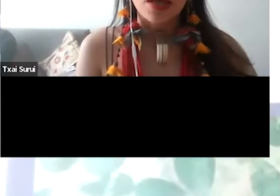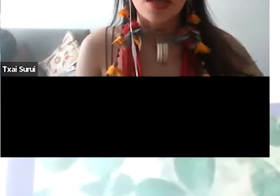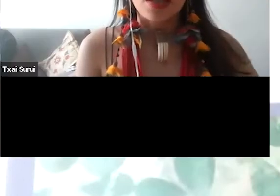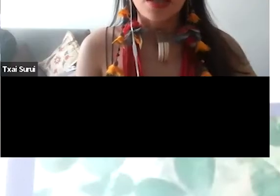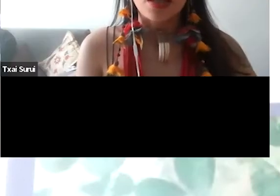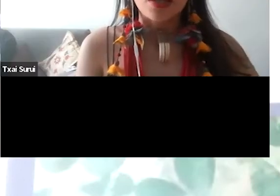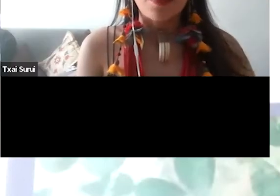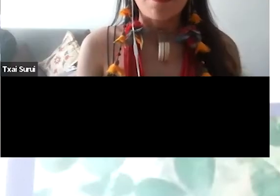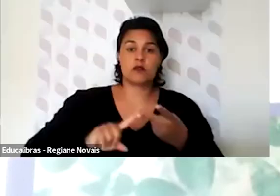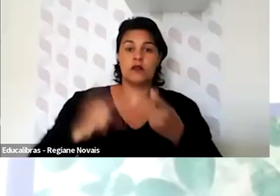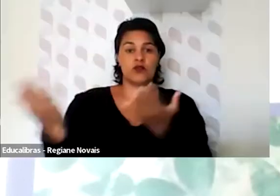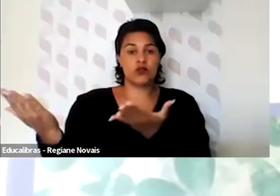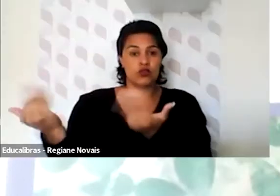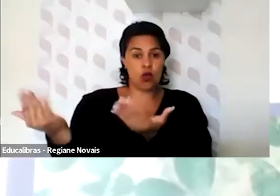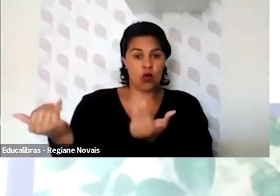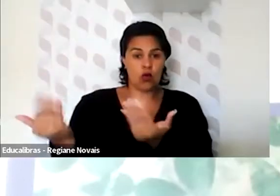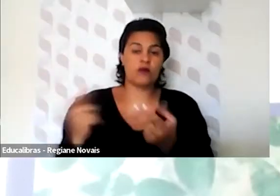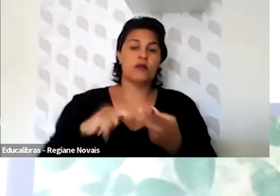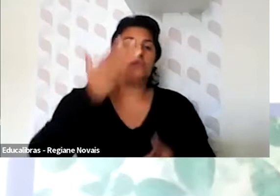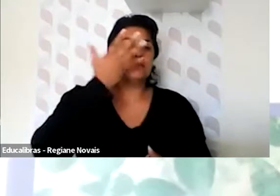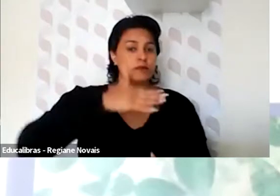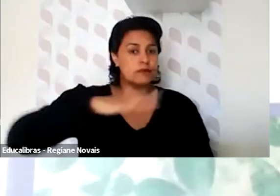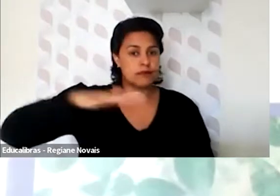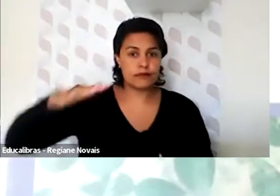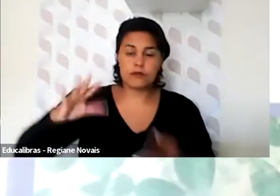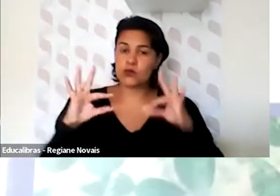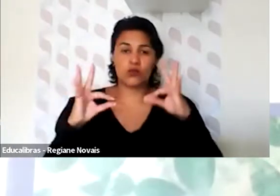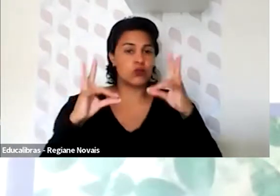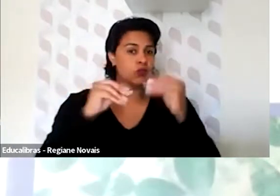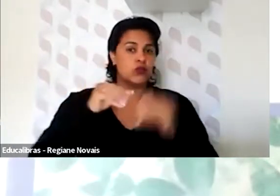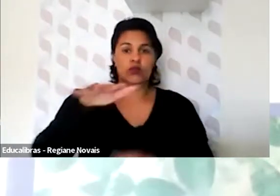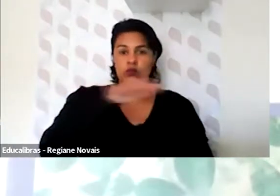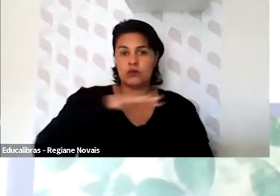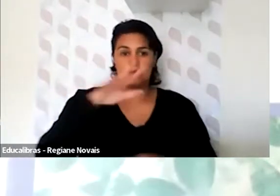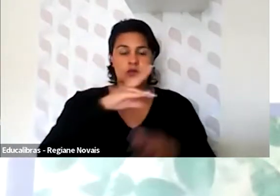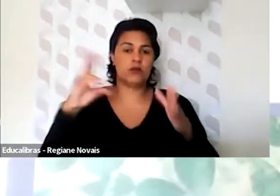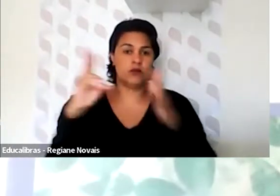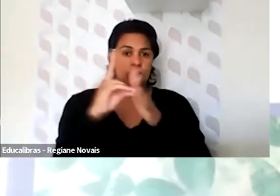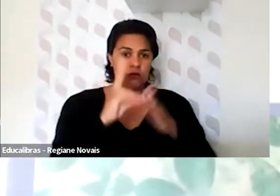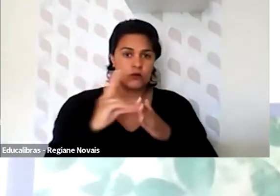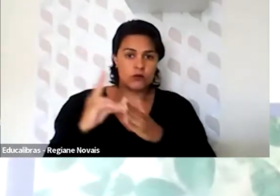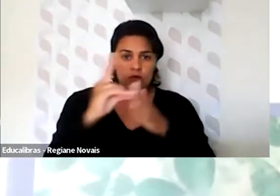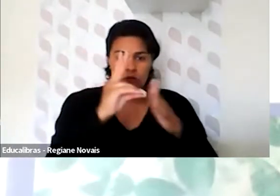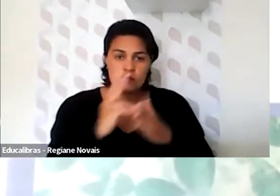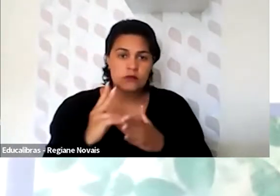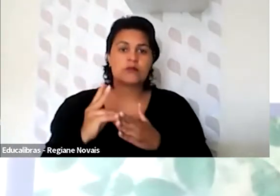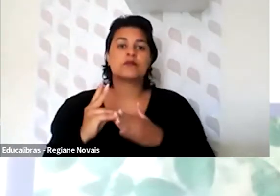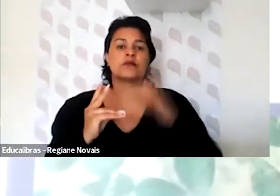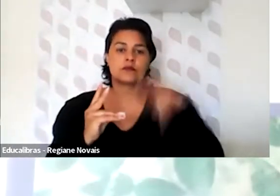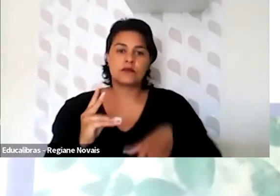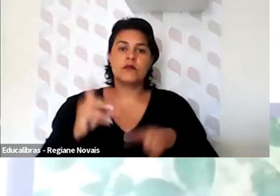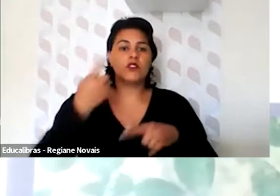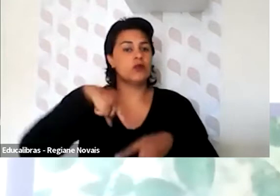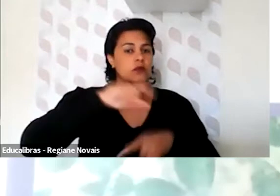crianças e povos indígenas de todo o Brasil, né, para dizer que enquanto não houver justiça para